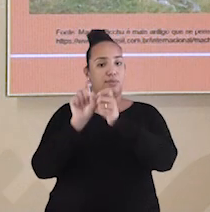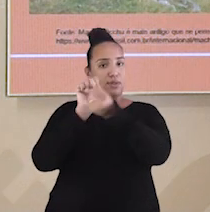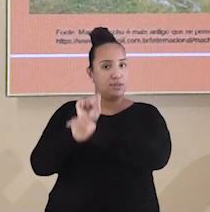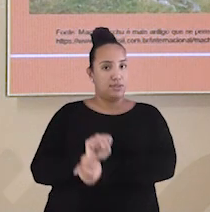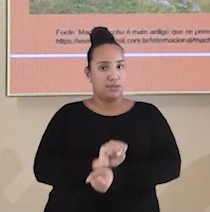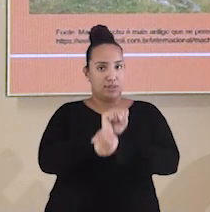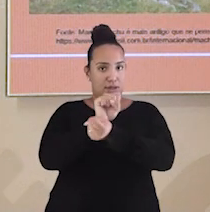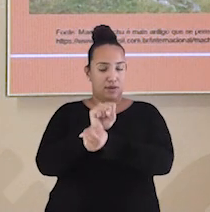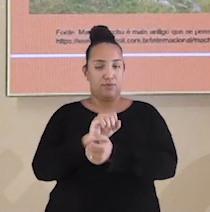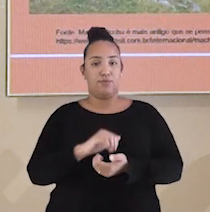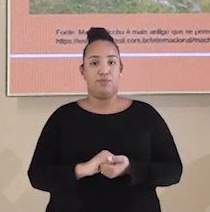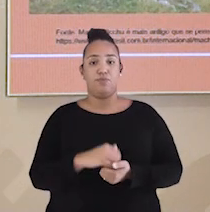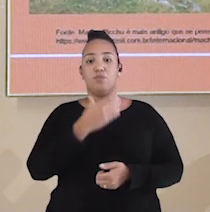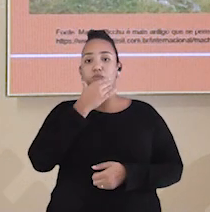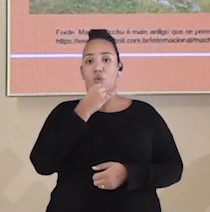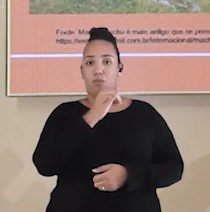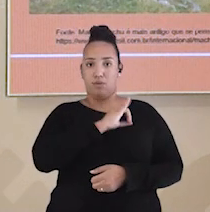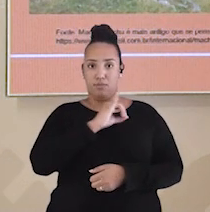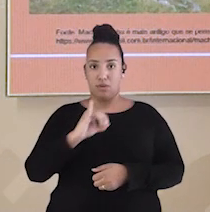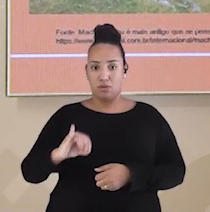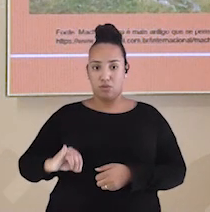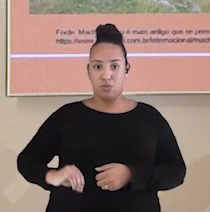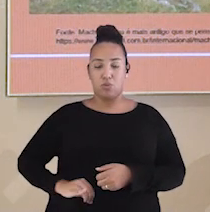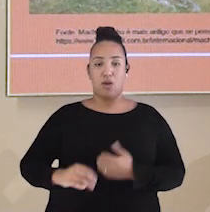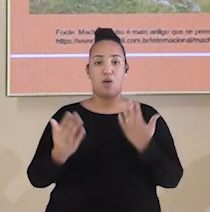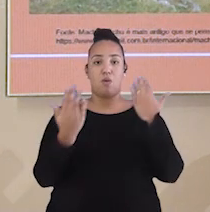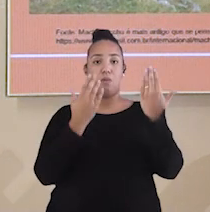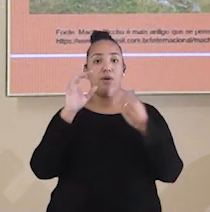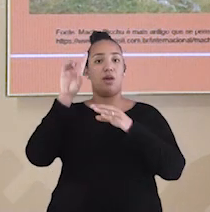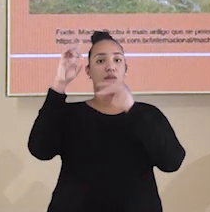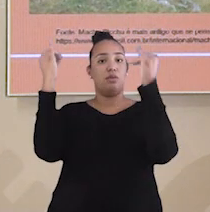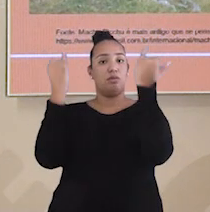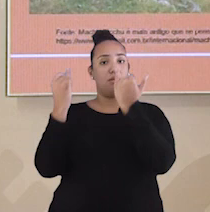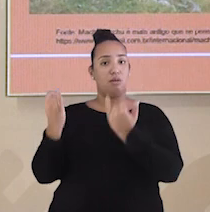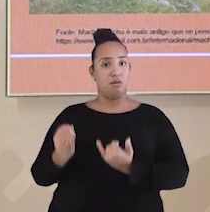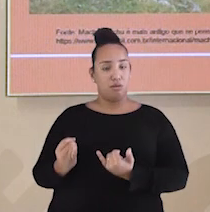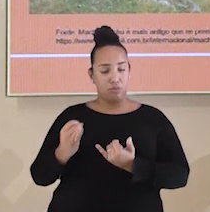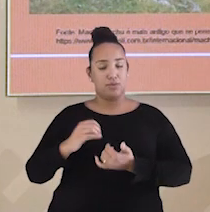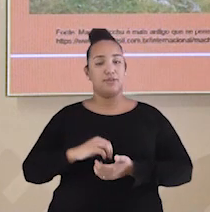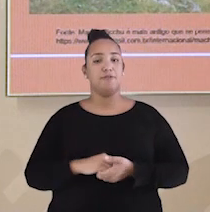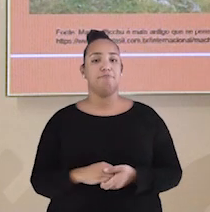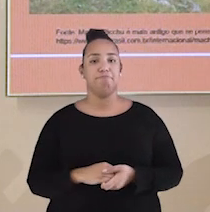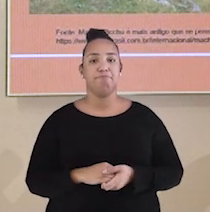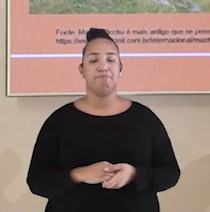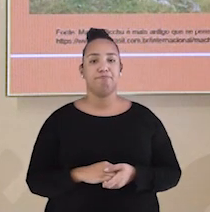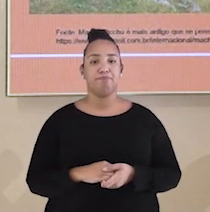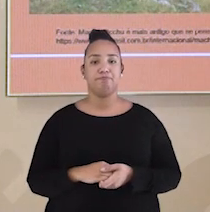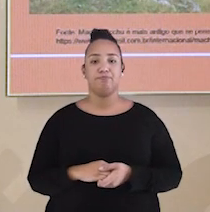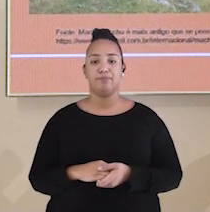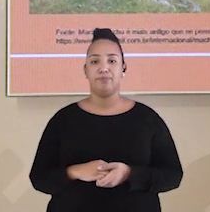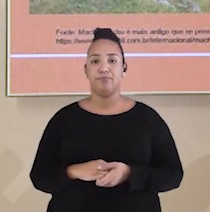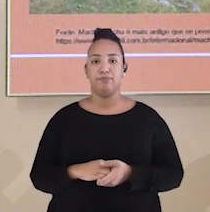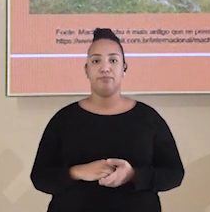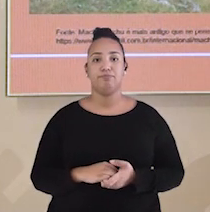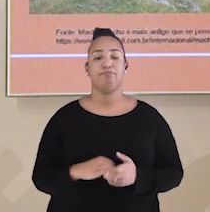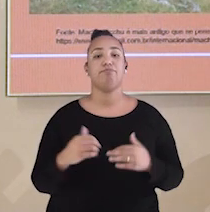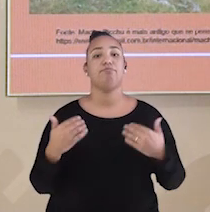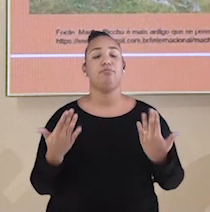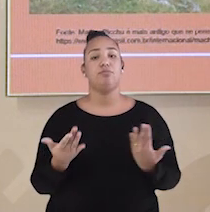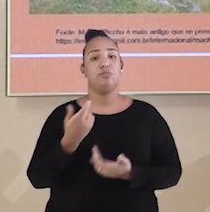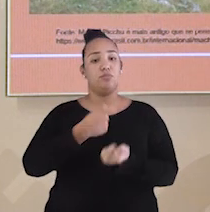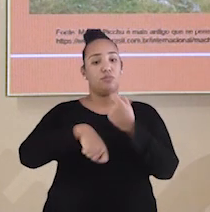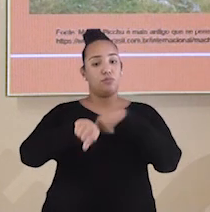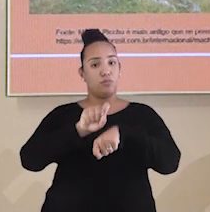Sapa Inca era tido como filho do deus Sol e, por isso, era venerado como uma divindade. Na